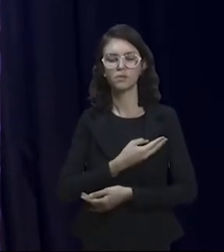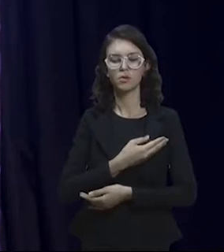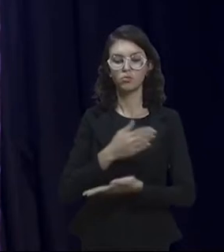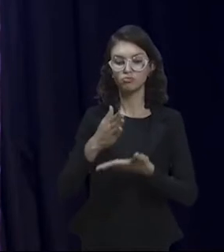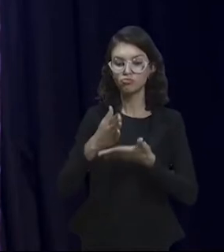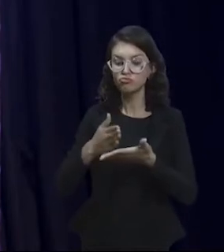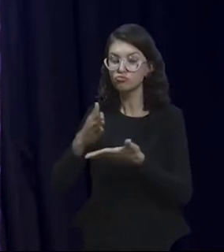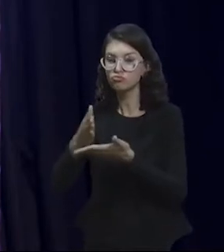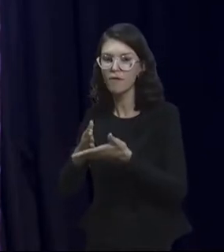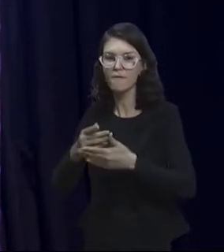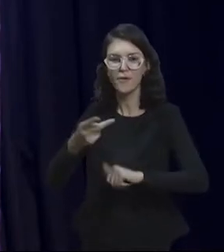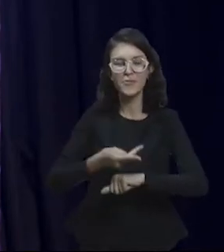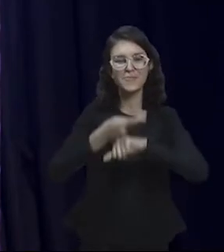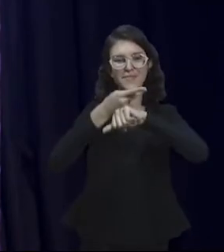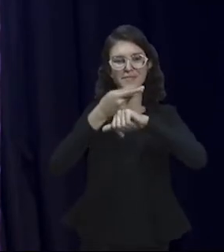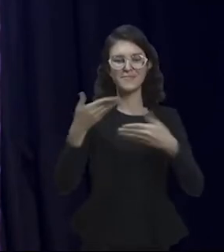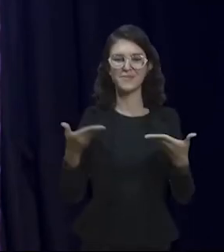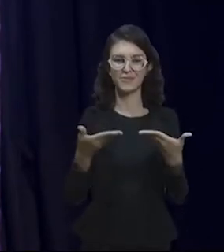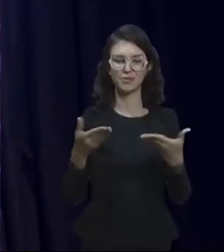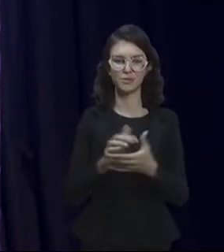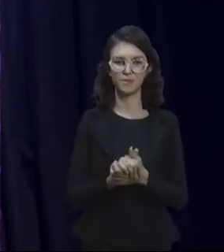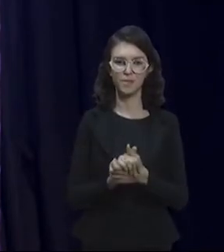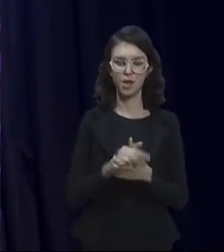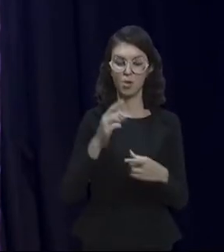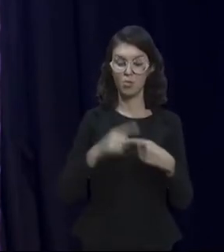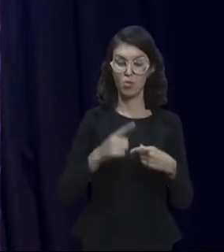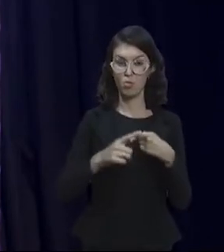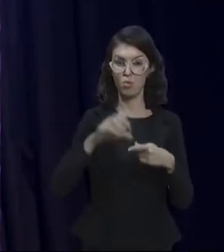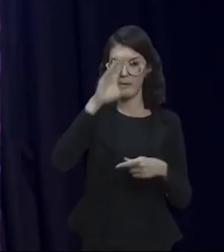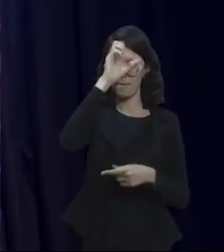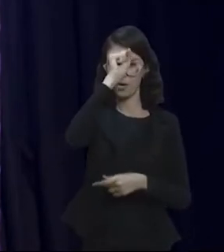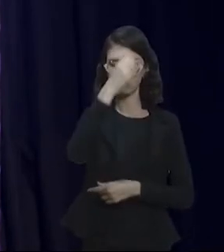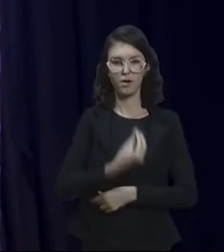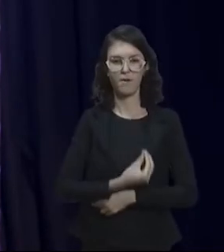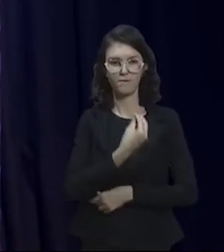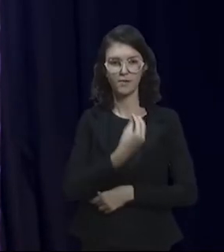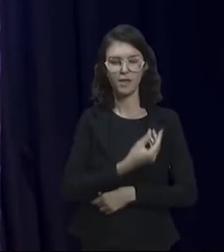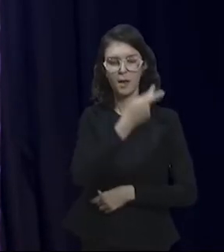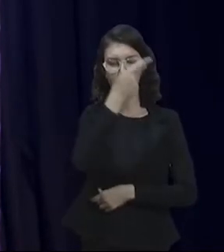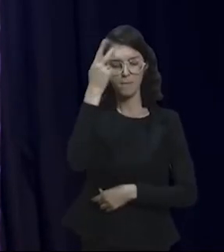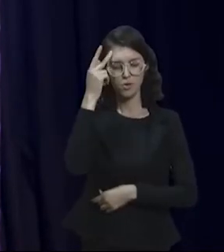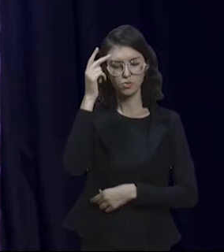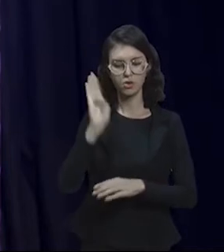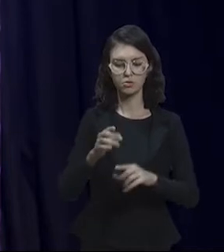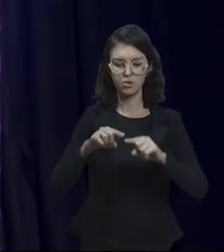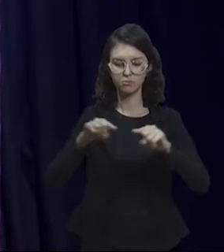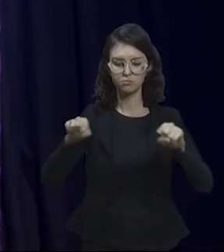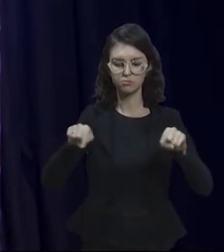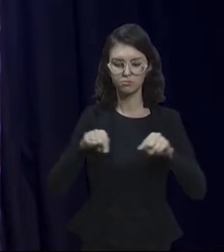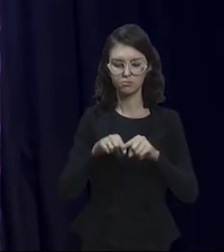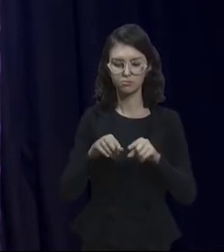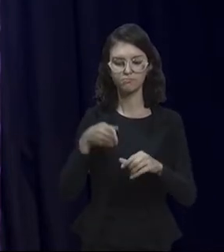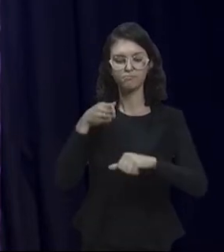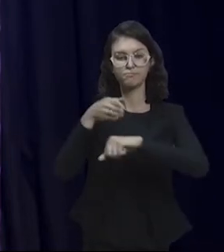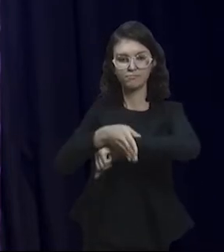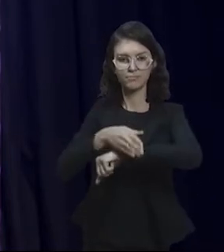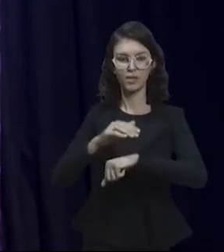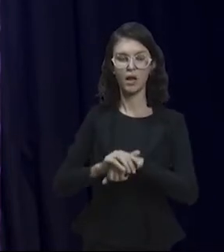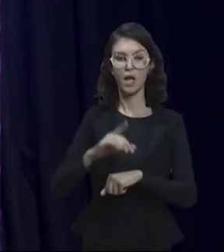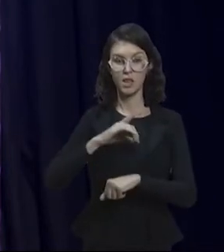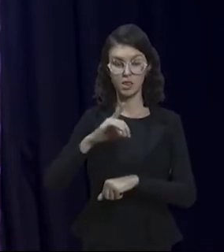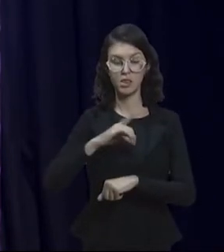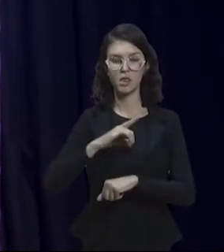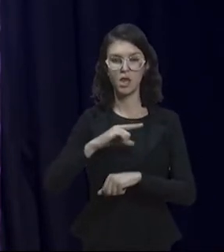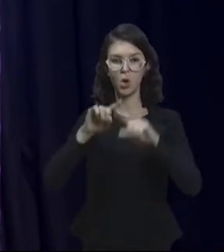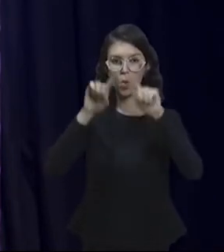prêmio. Porque eu aprendi na vida, e quem entra na minha sala tem lá um quadro do Churchill e um quadro